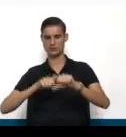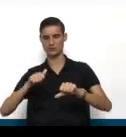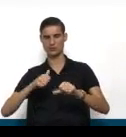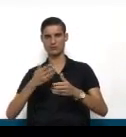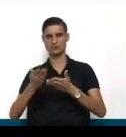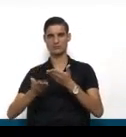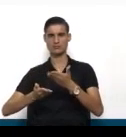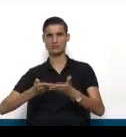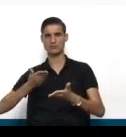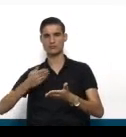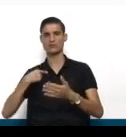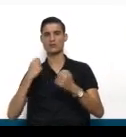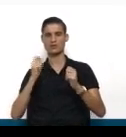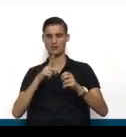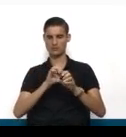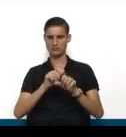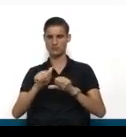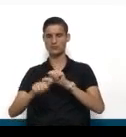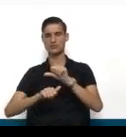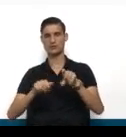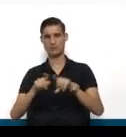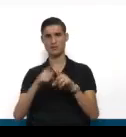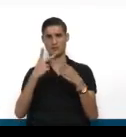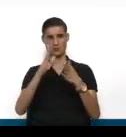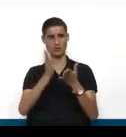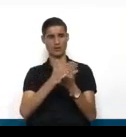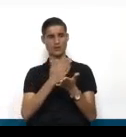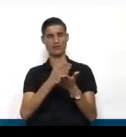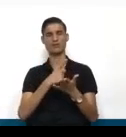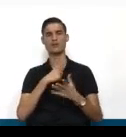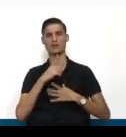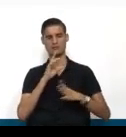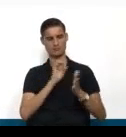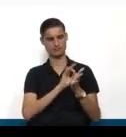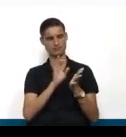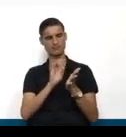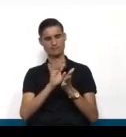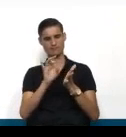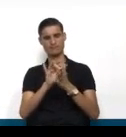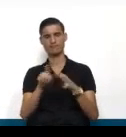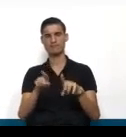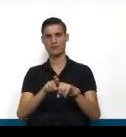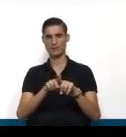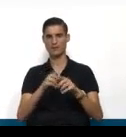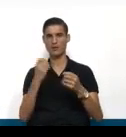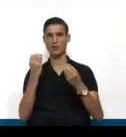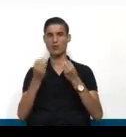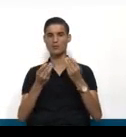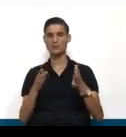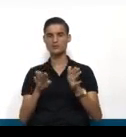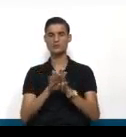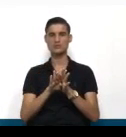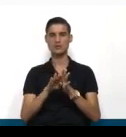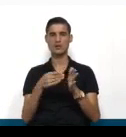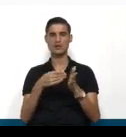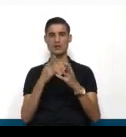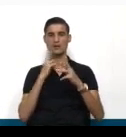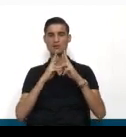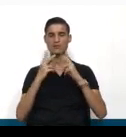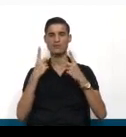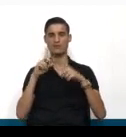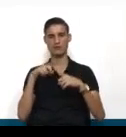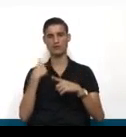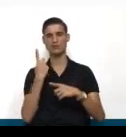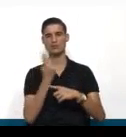poder isolar aí. No seu livro também tem todo passo a passo o cálculo para chegar nesse resultado final, que